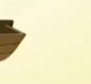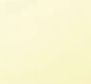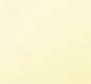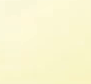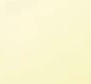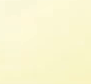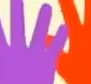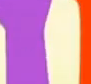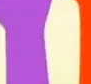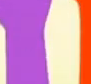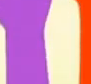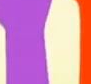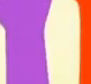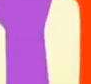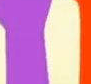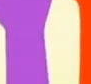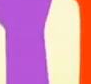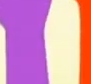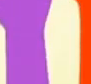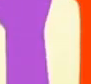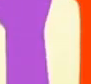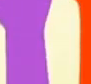Acertou quem disse balão.